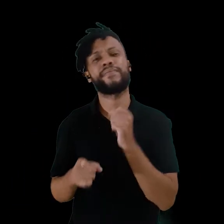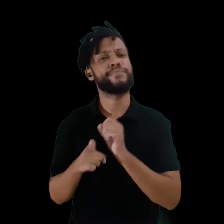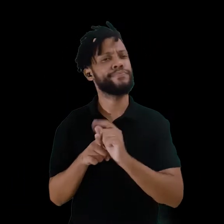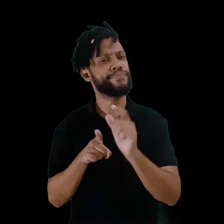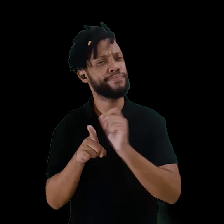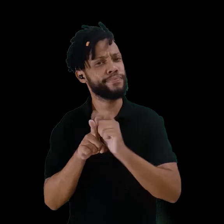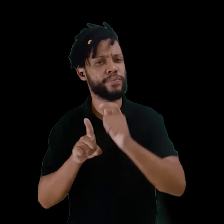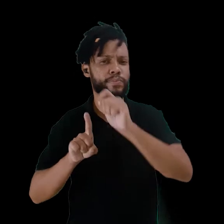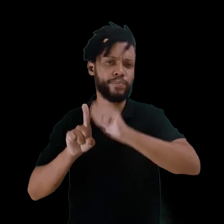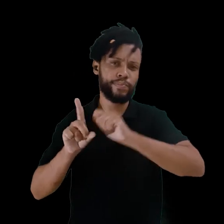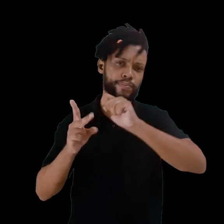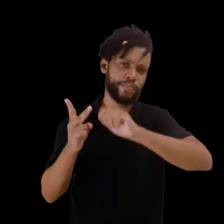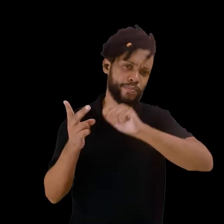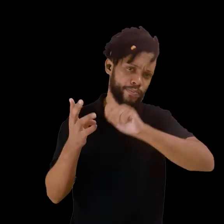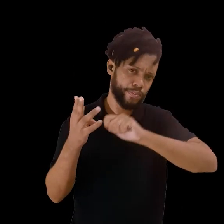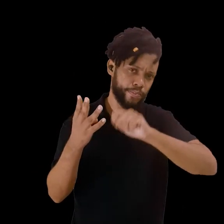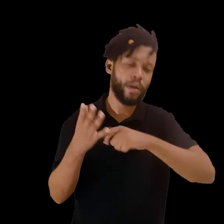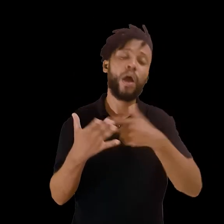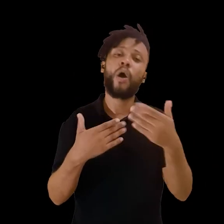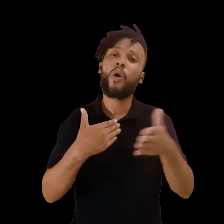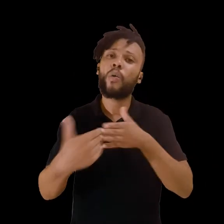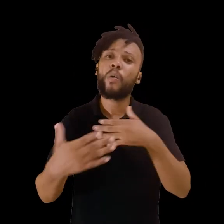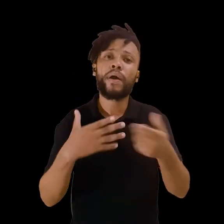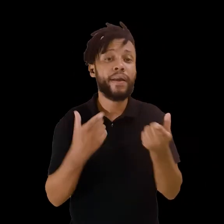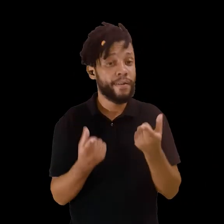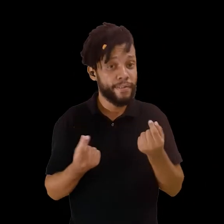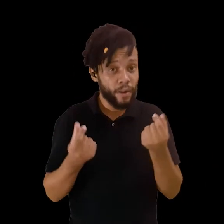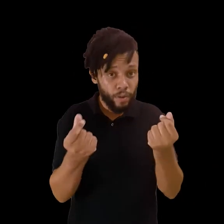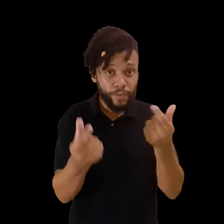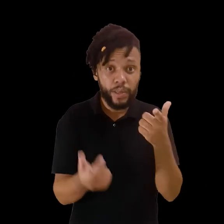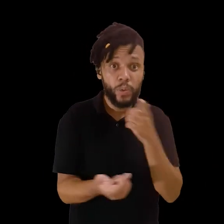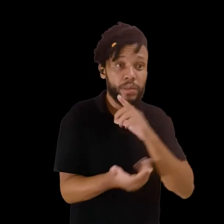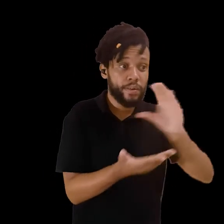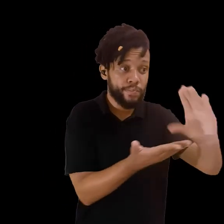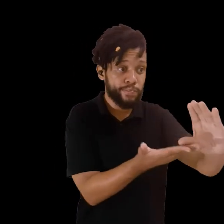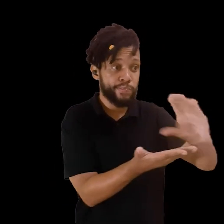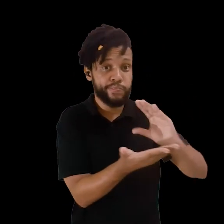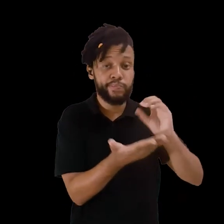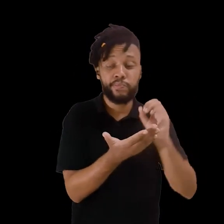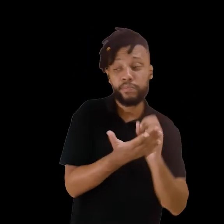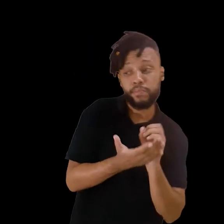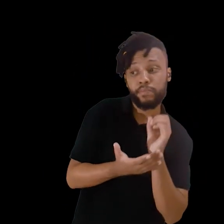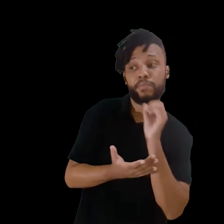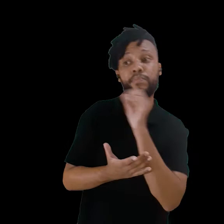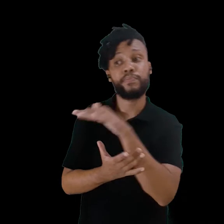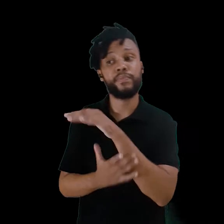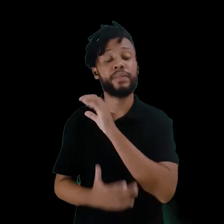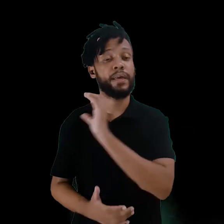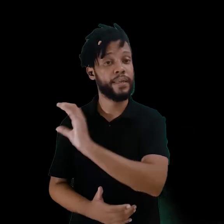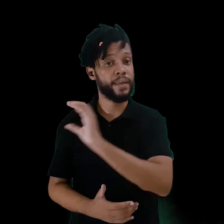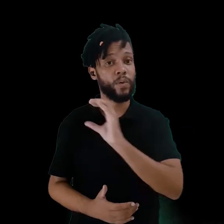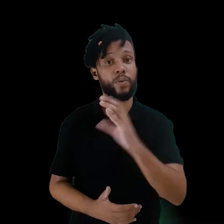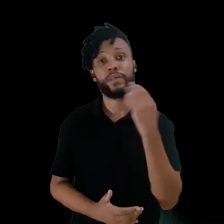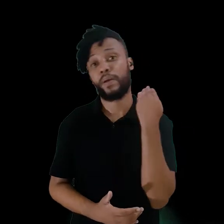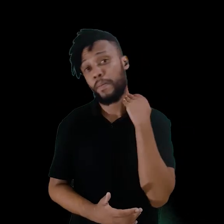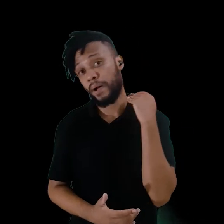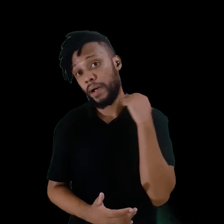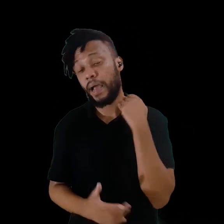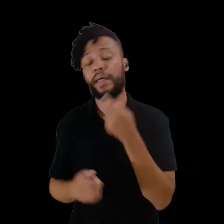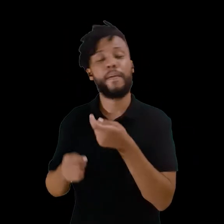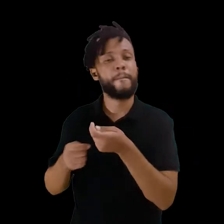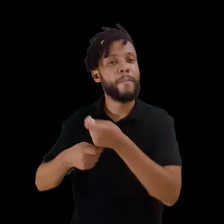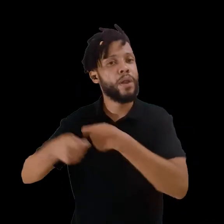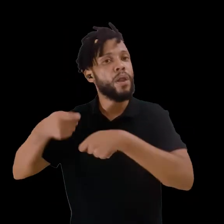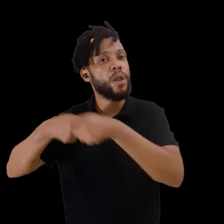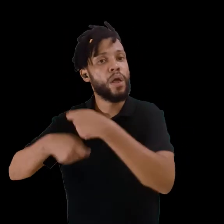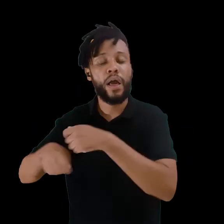mensais. Todo e qualquer valor que você consiga de patrocínio deve ser depositado nessa conta bancária